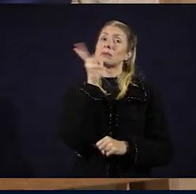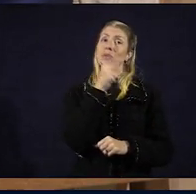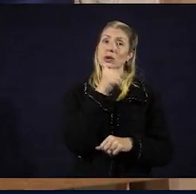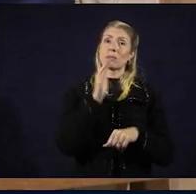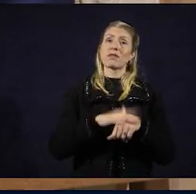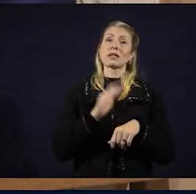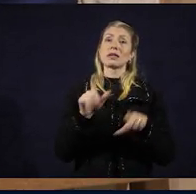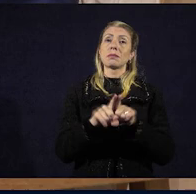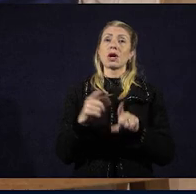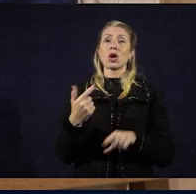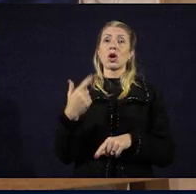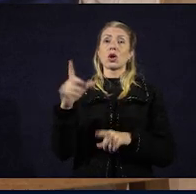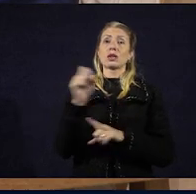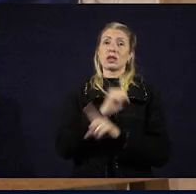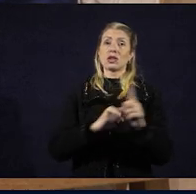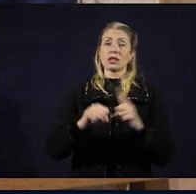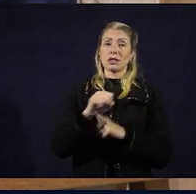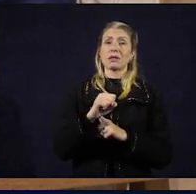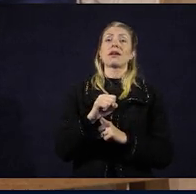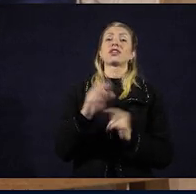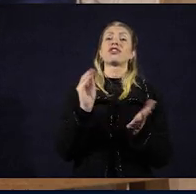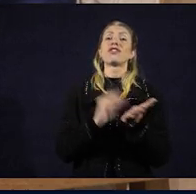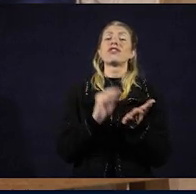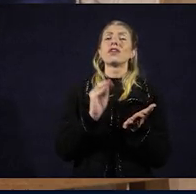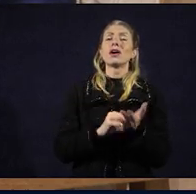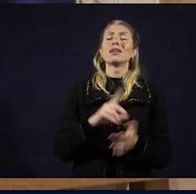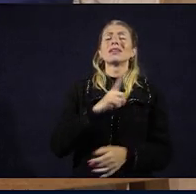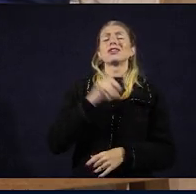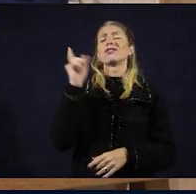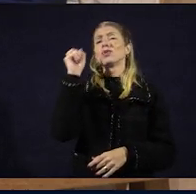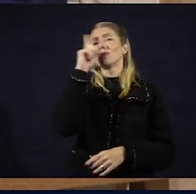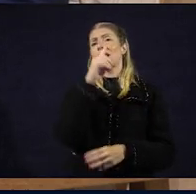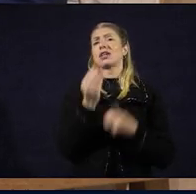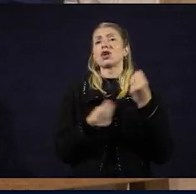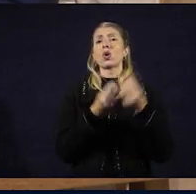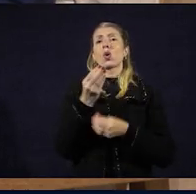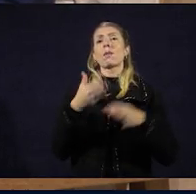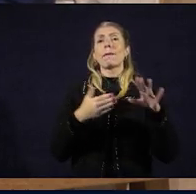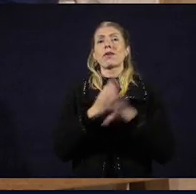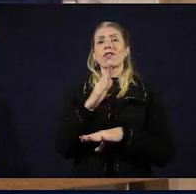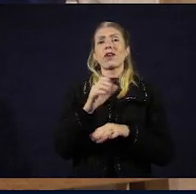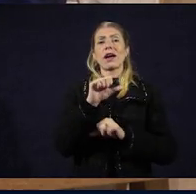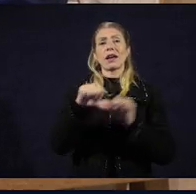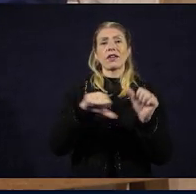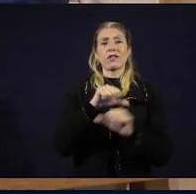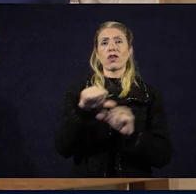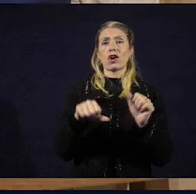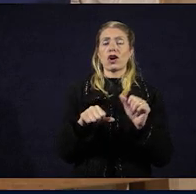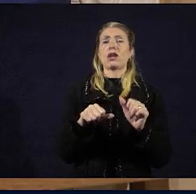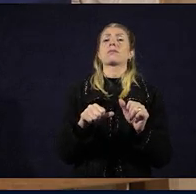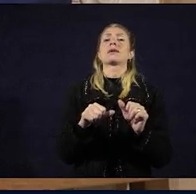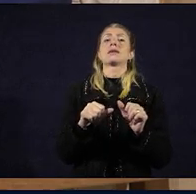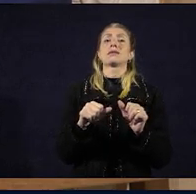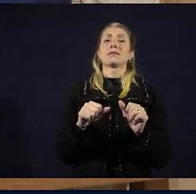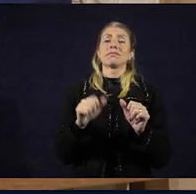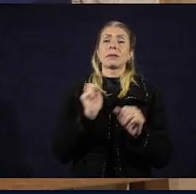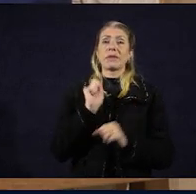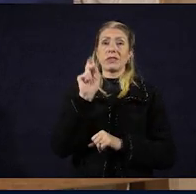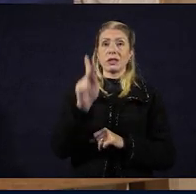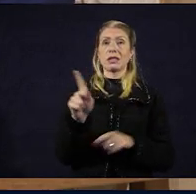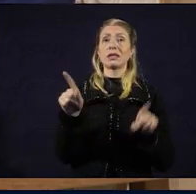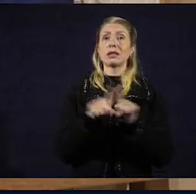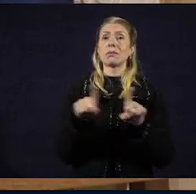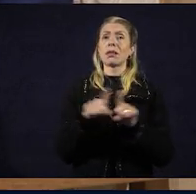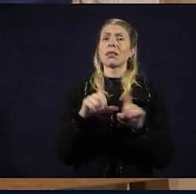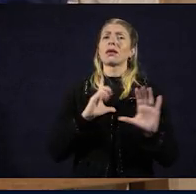sociedades tem muita dificuldade de aprovar a reforma da Previdência mas tem um grupo vocal de privilegiados que em geral